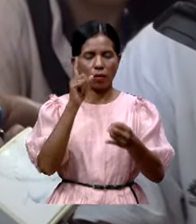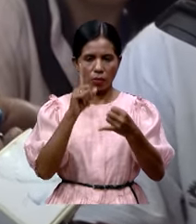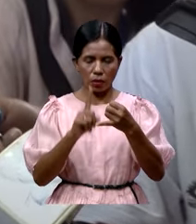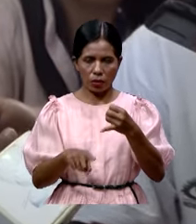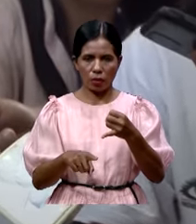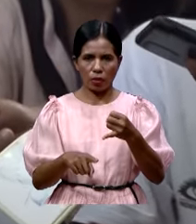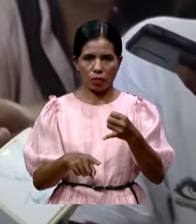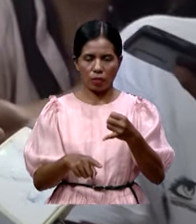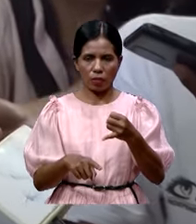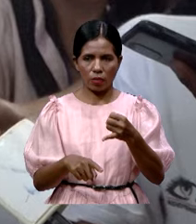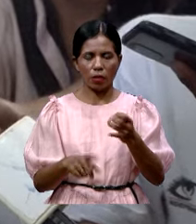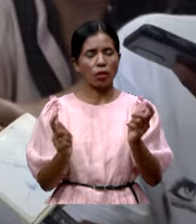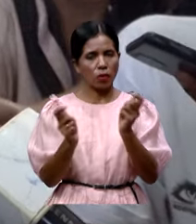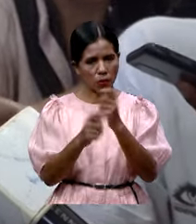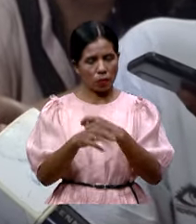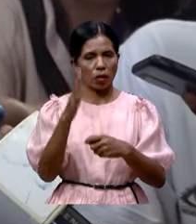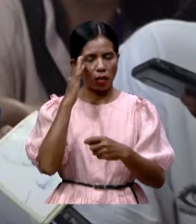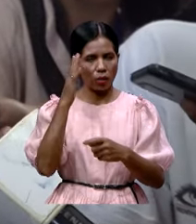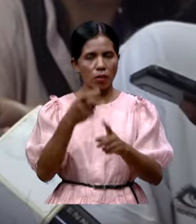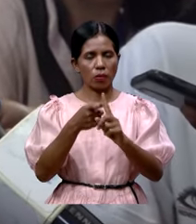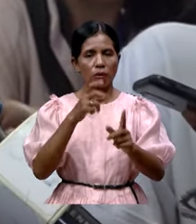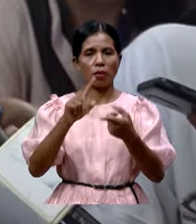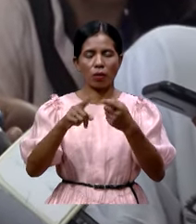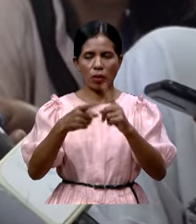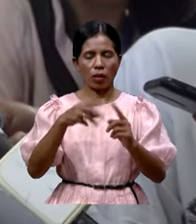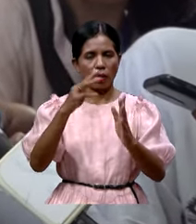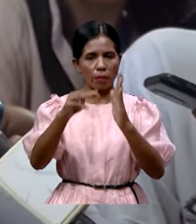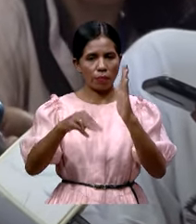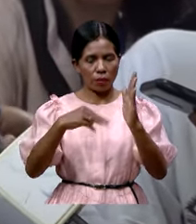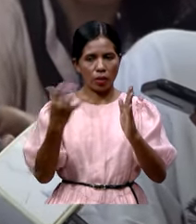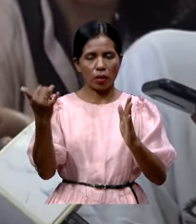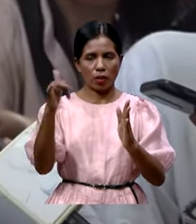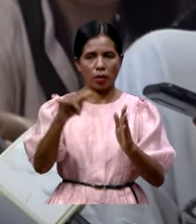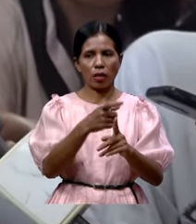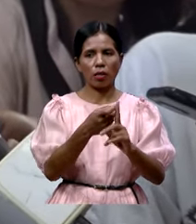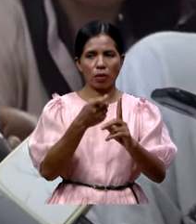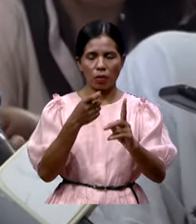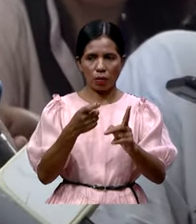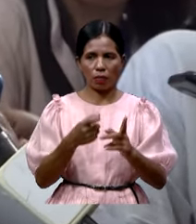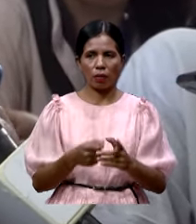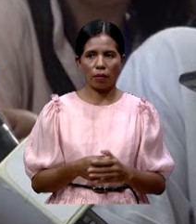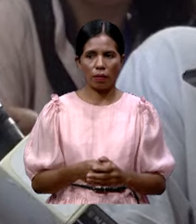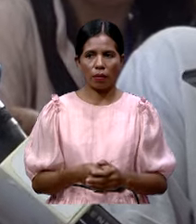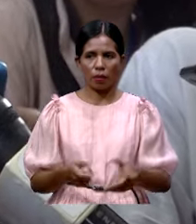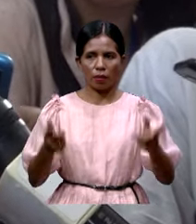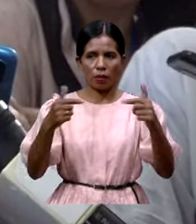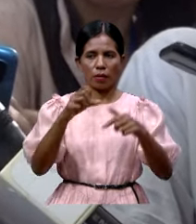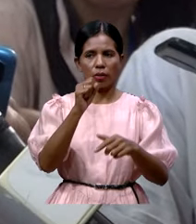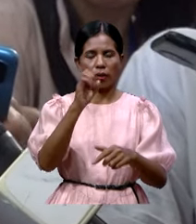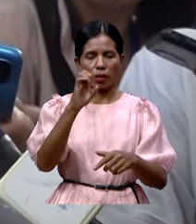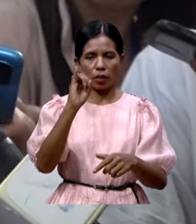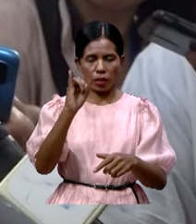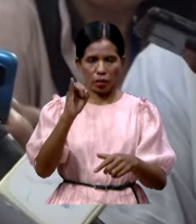santa troka noing uci maluk media sira kare perspektif uci media sirnian mai sei sada maksei